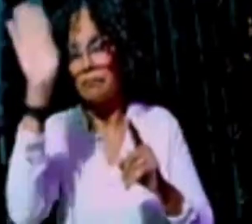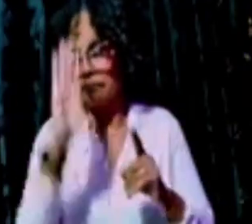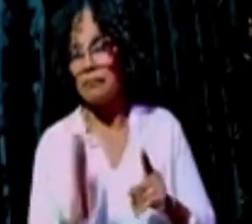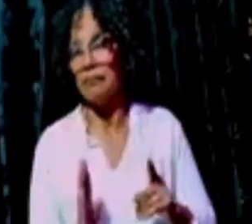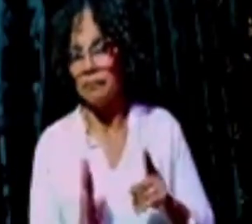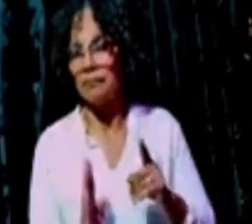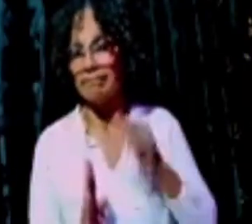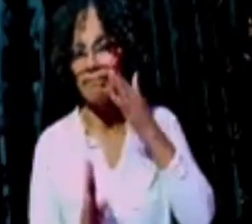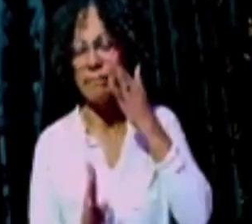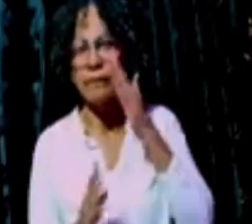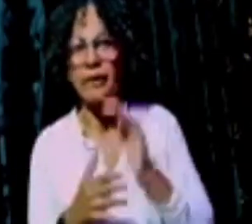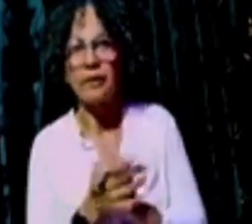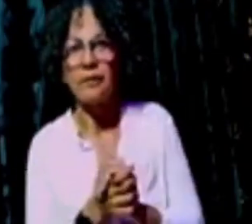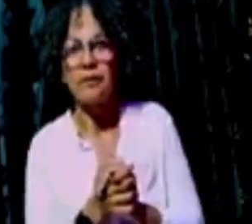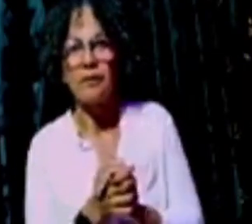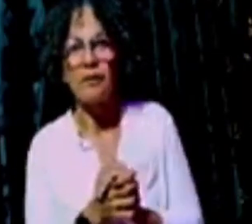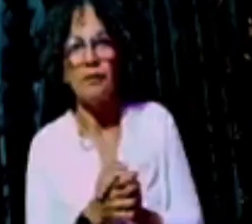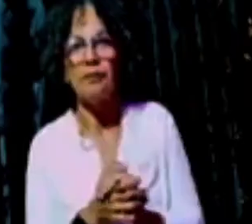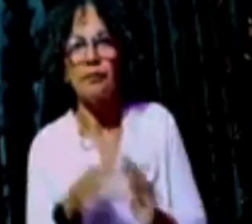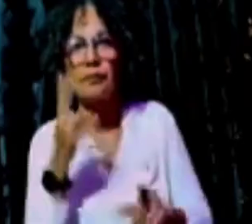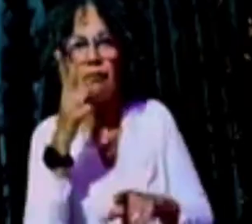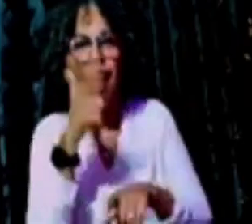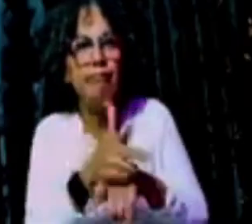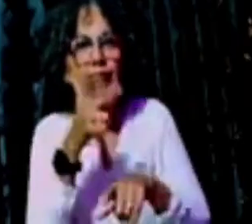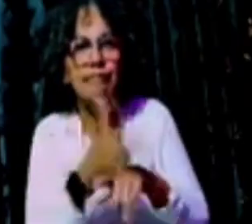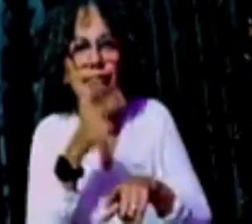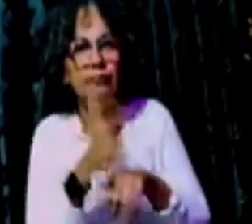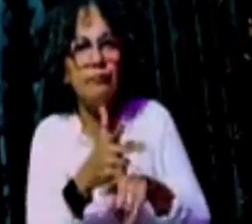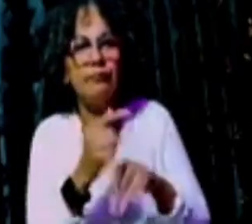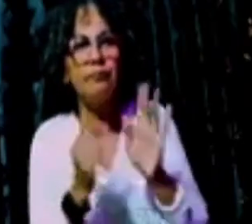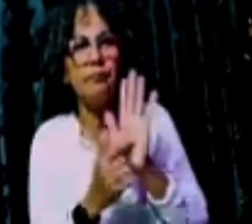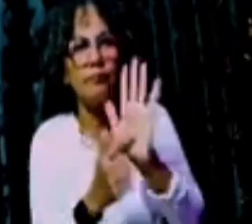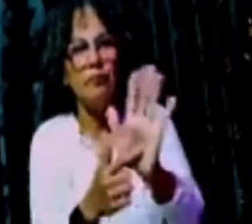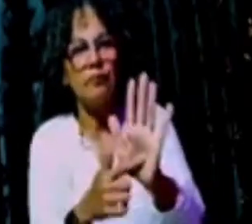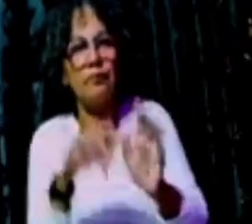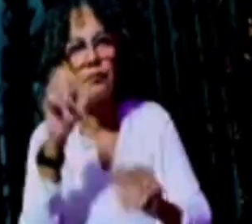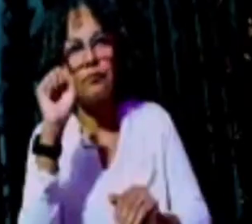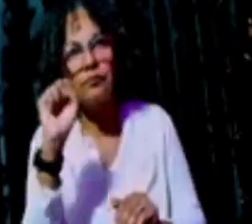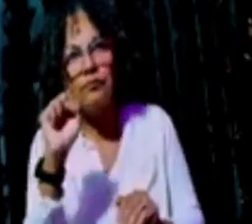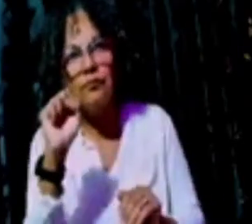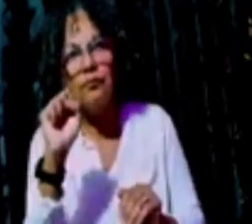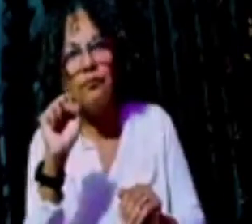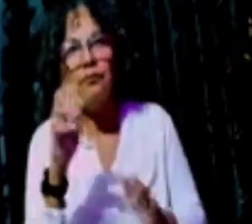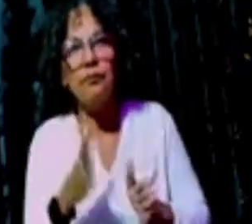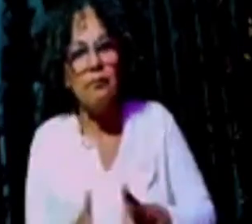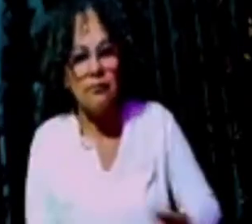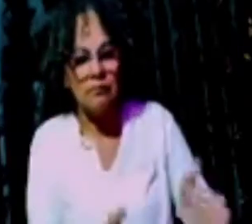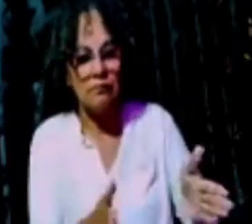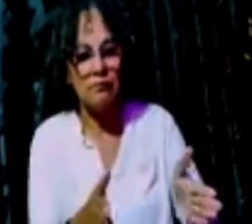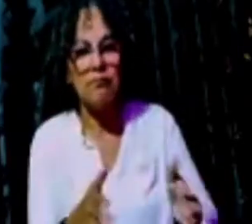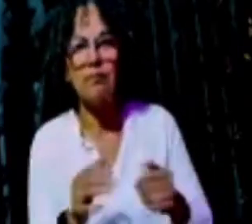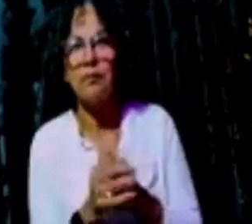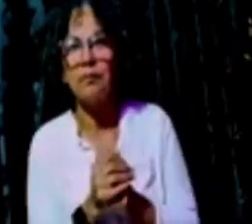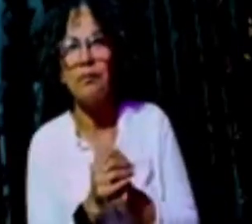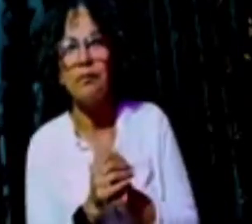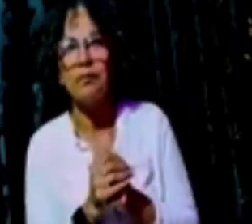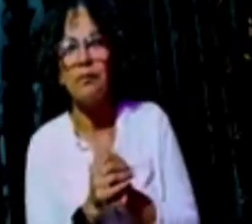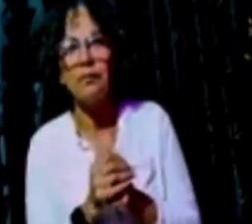que fala dos 8 segmentos, né? Então tem os ribeirinhos, tem os sertanejos,